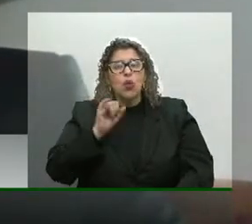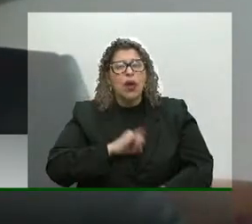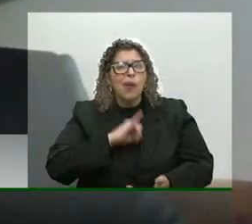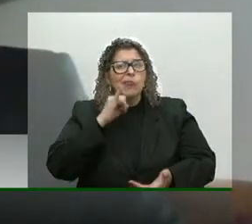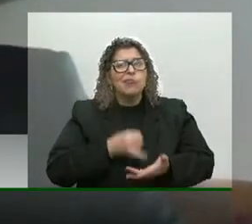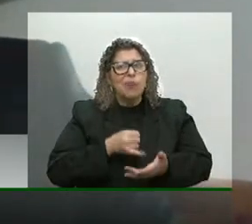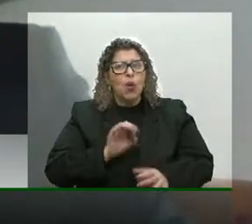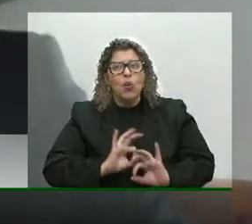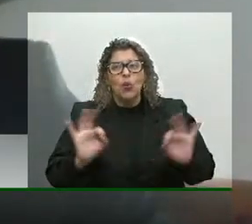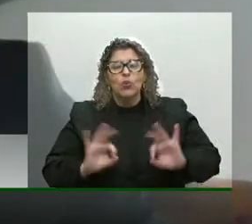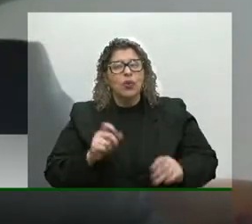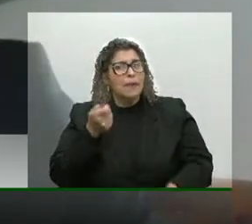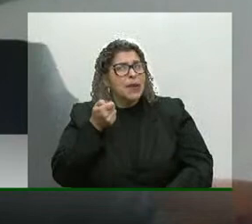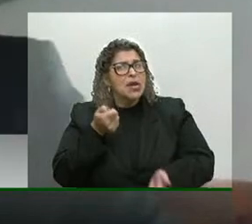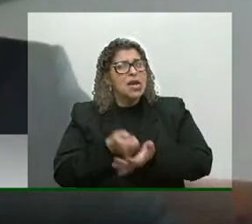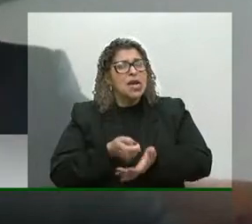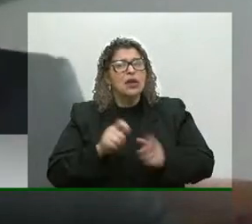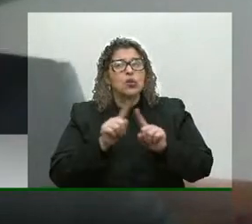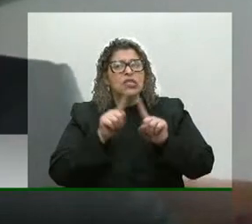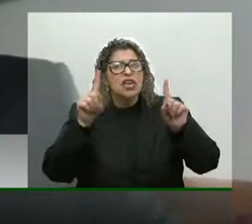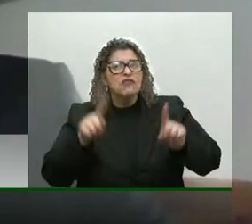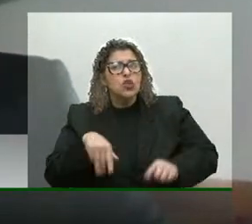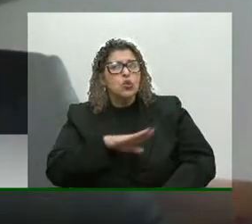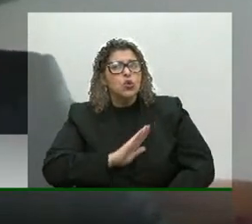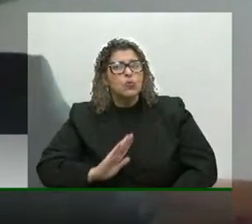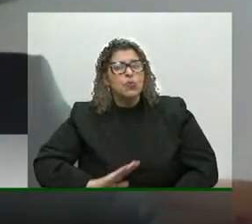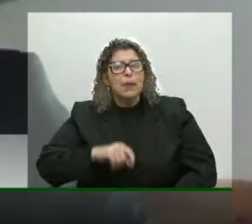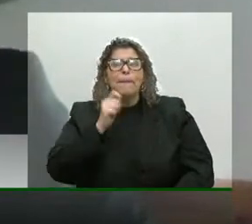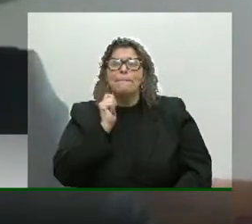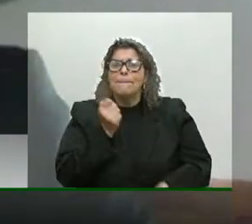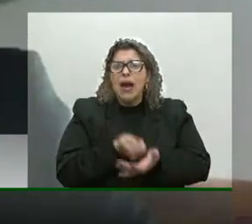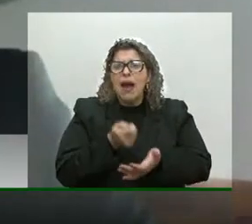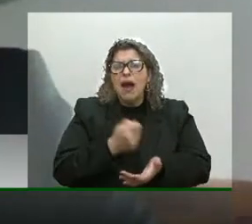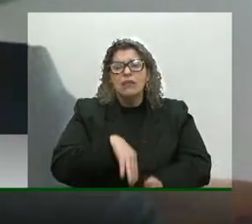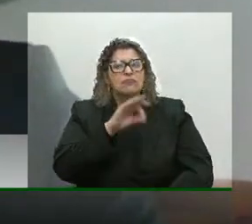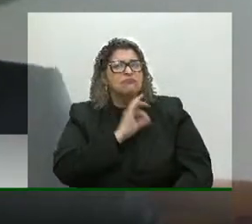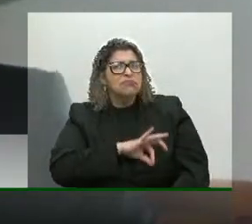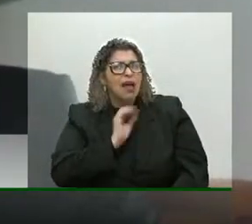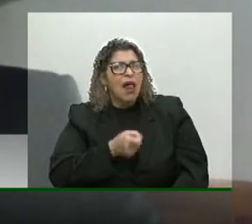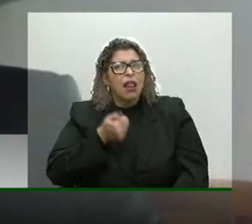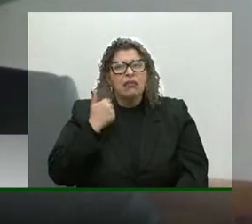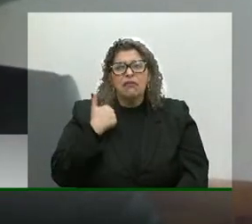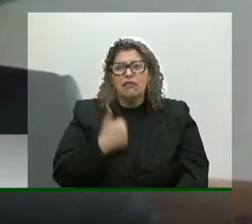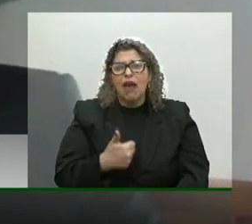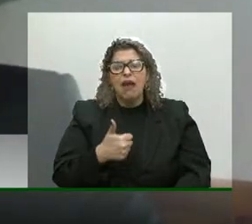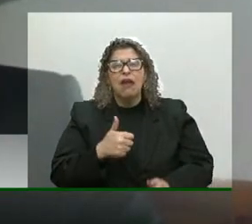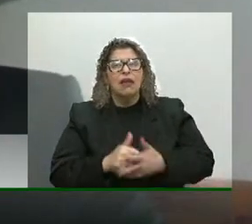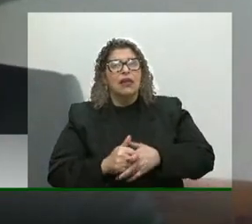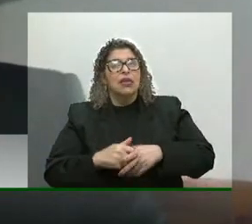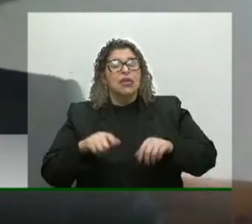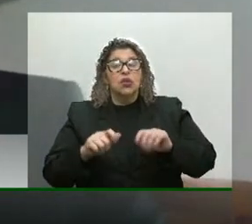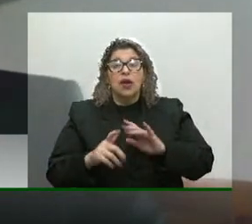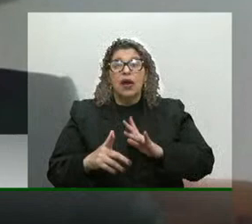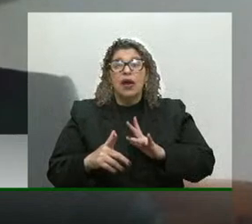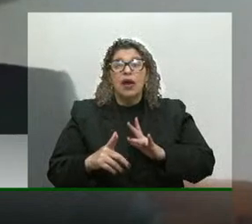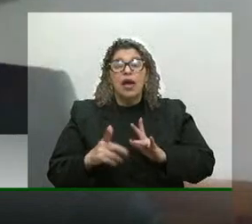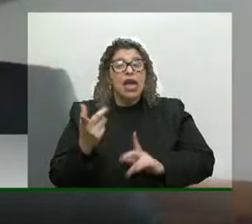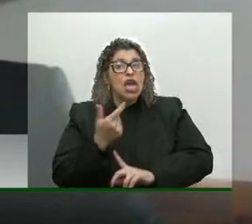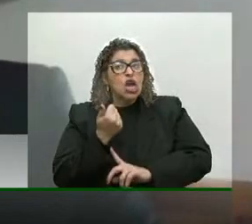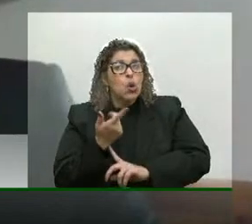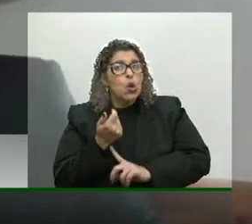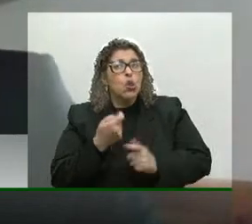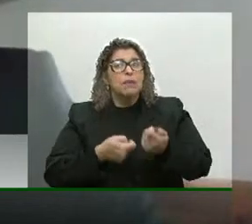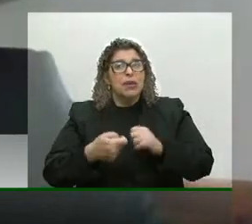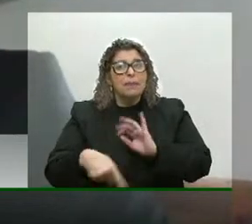dia o salário dos servidores, que colocamos 12% do orçamento na saúde, que fizemos a economia desse Estado crescer acima da